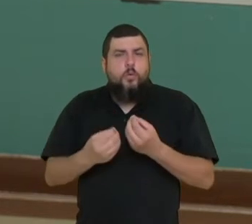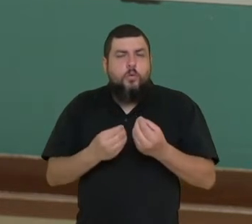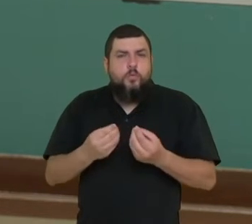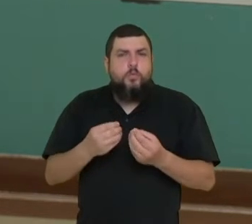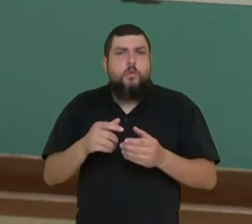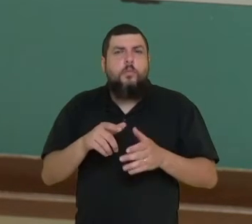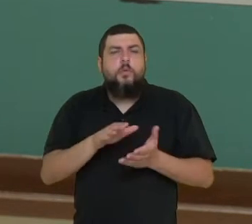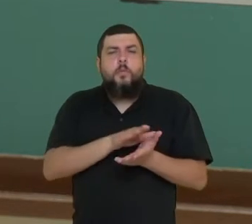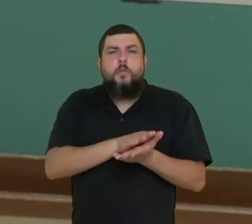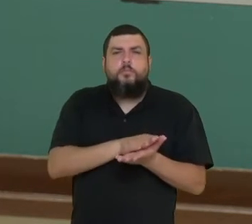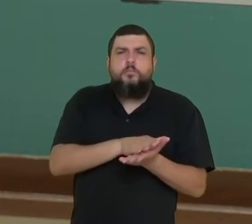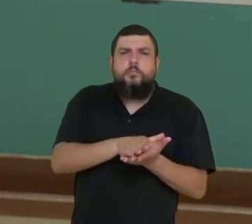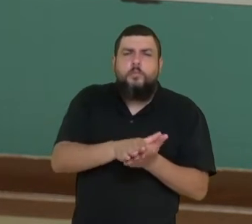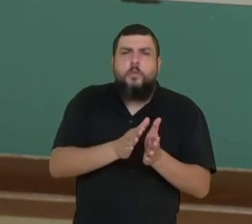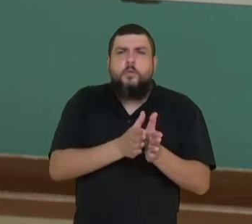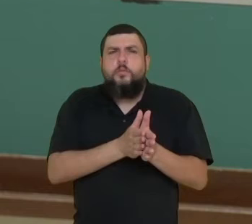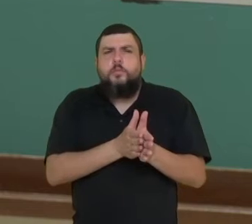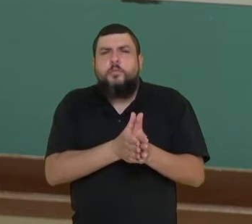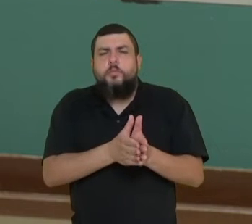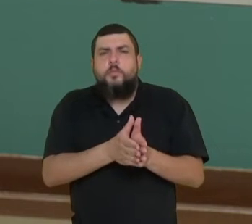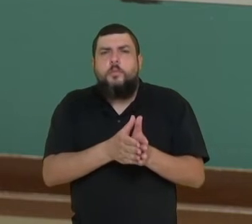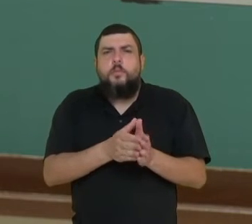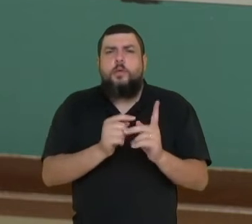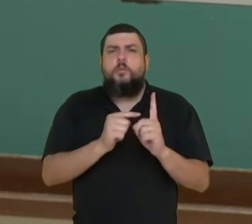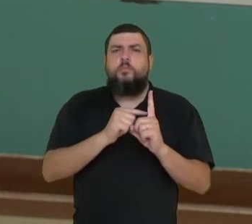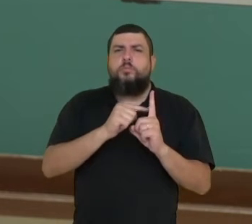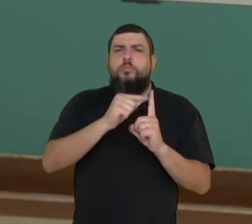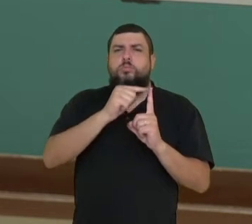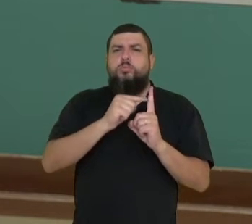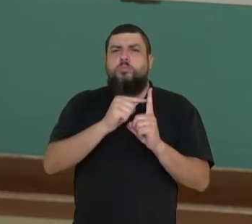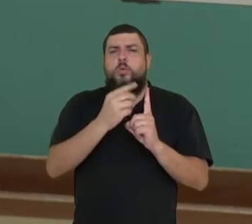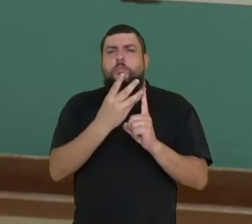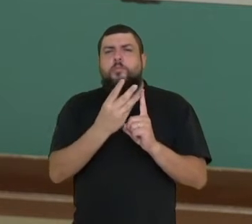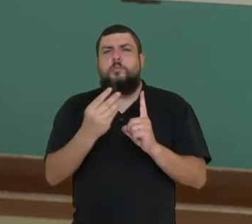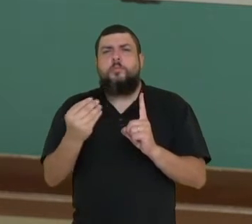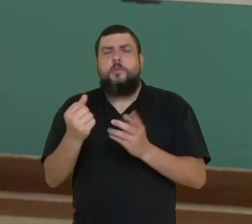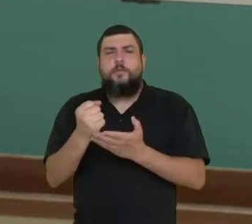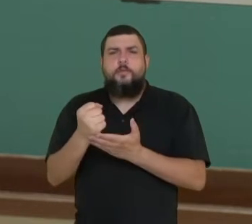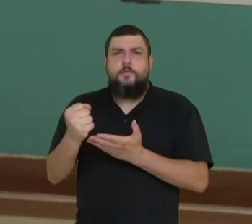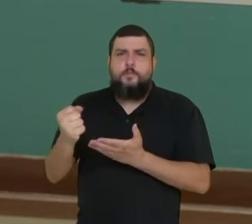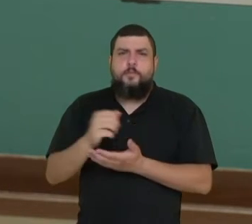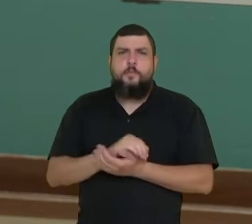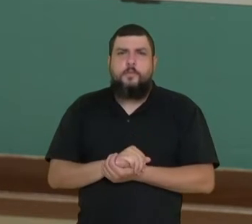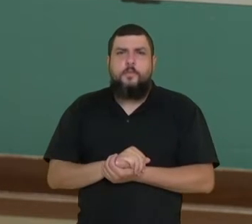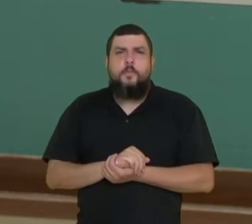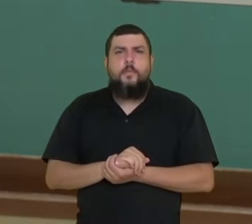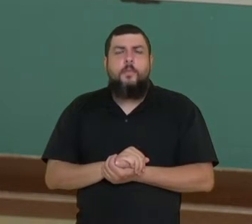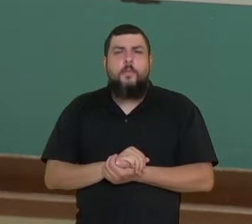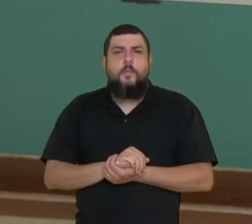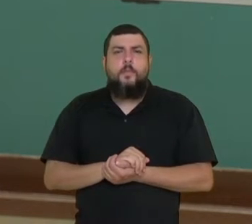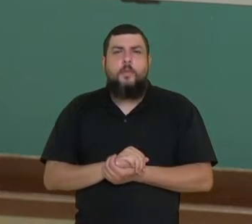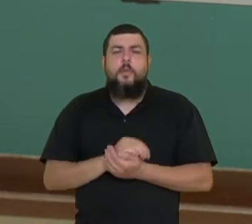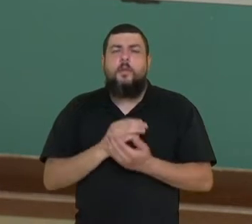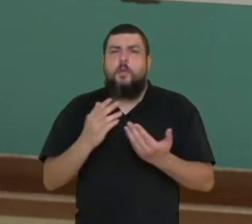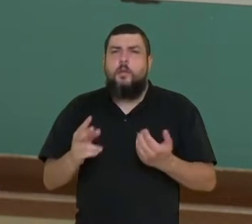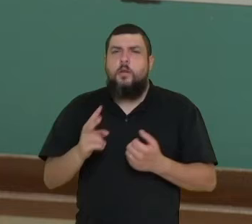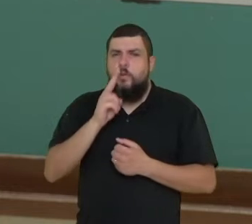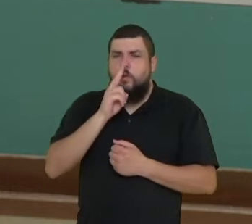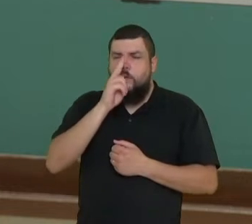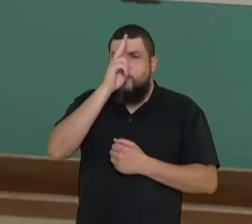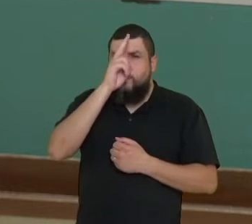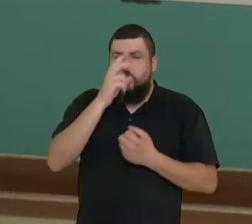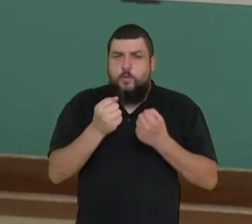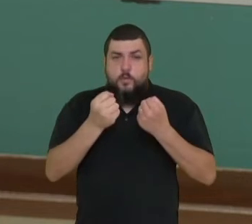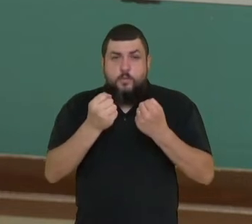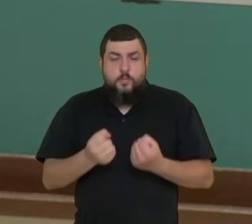em forma de energia térmica, e essa energia térmica eu não consigo recuperar novamente. Beleza? Por isso que a força-peso, ela